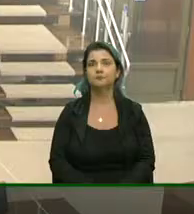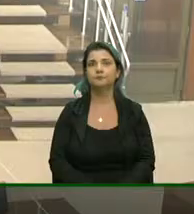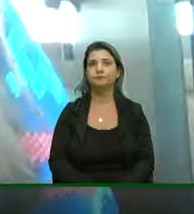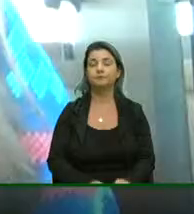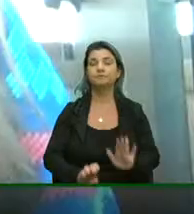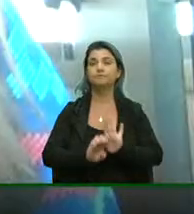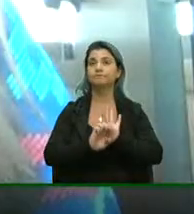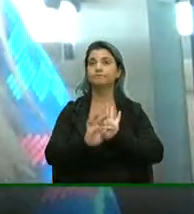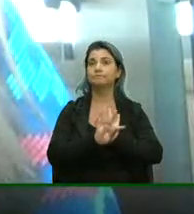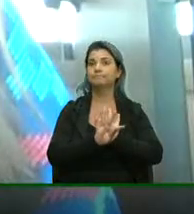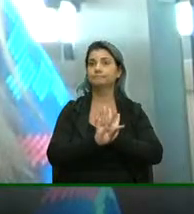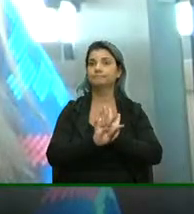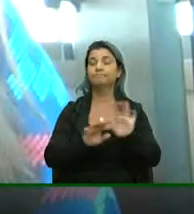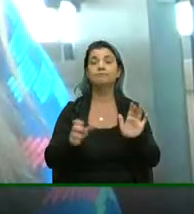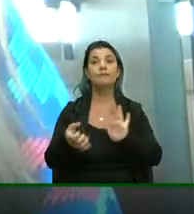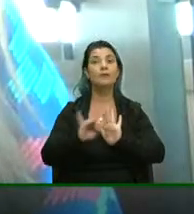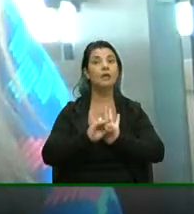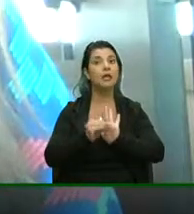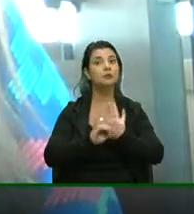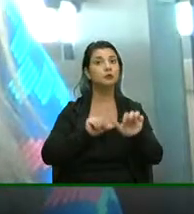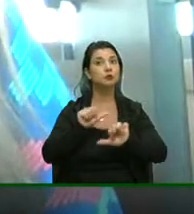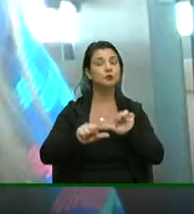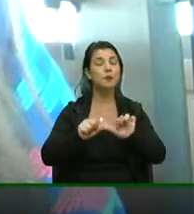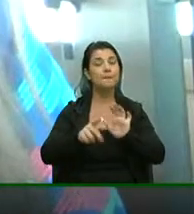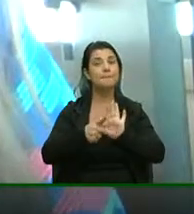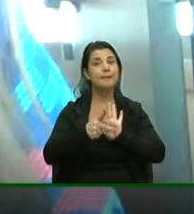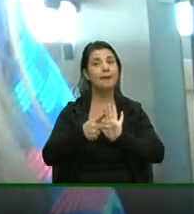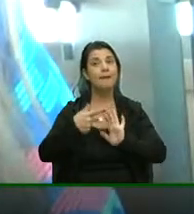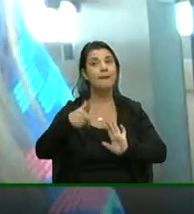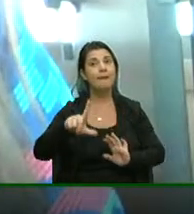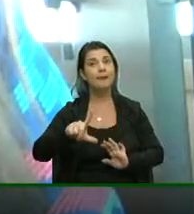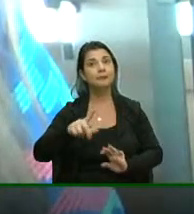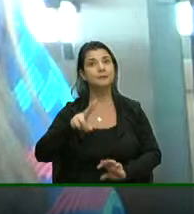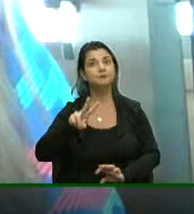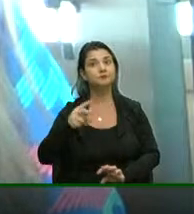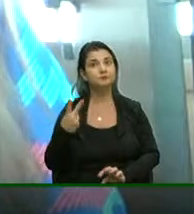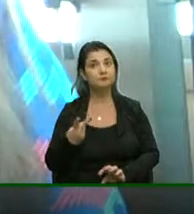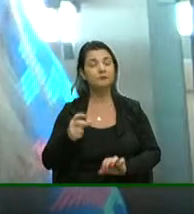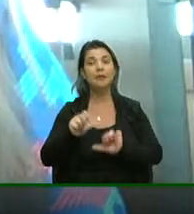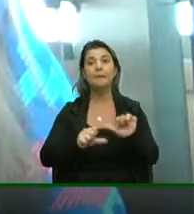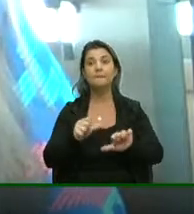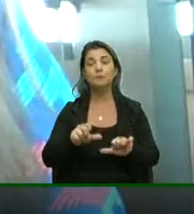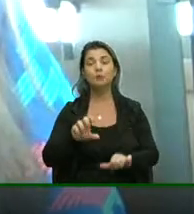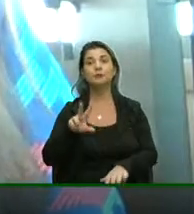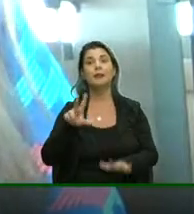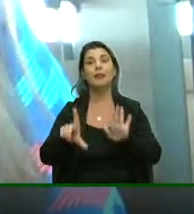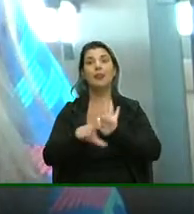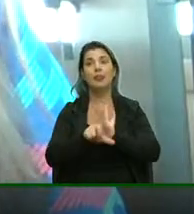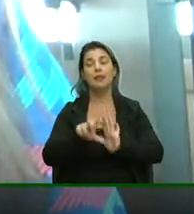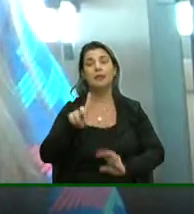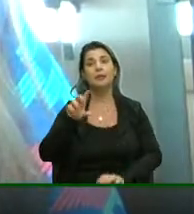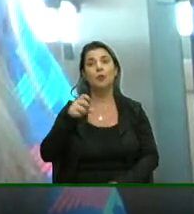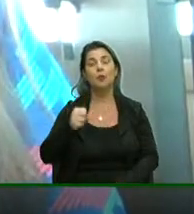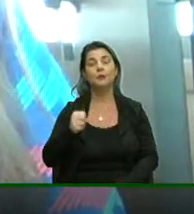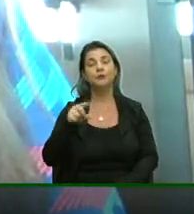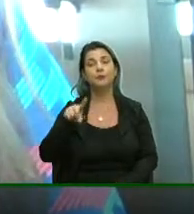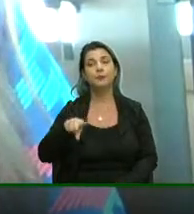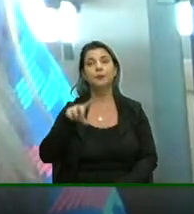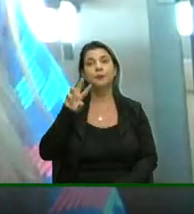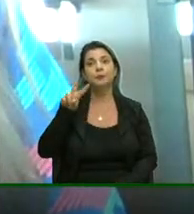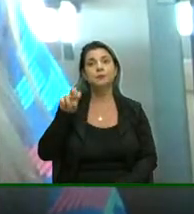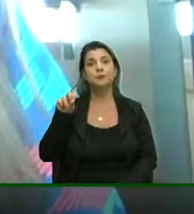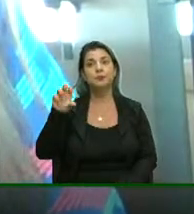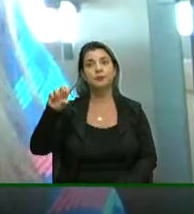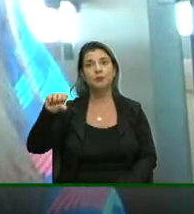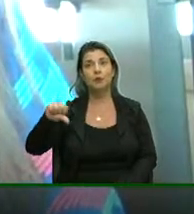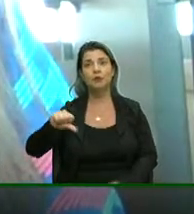Emenda número 2, introduz modificações do PL 36/2021, que altera a Lei 8.109, de 19 de dezembro de 85, que dispõe sobre